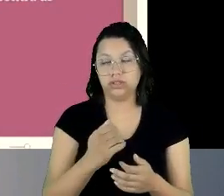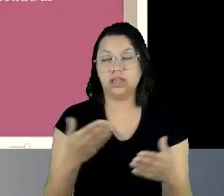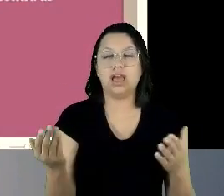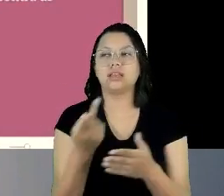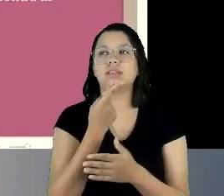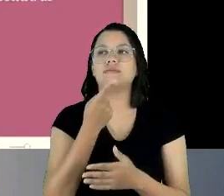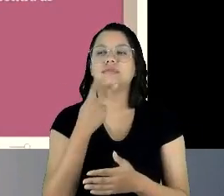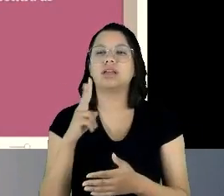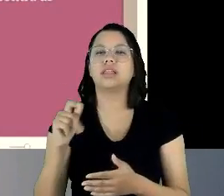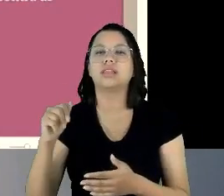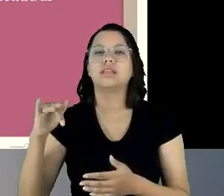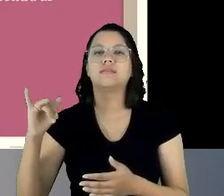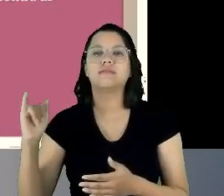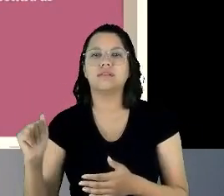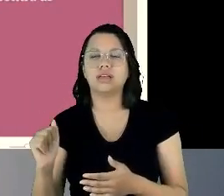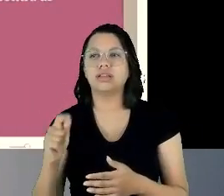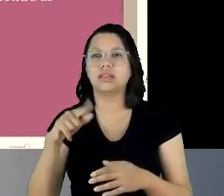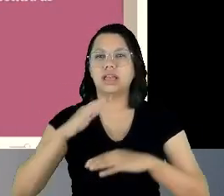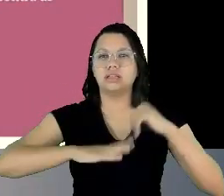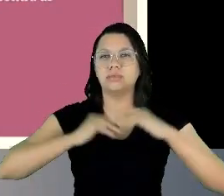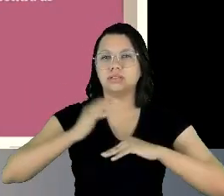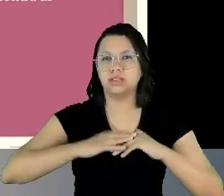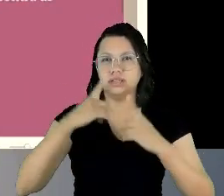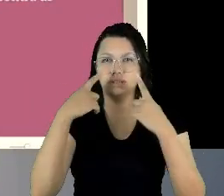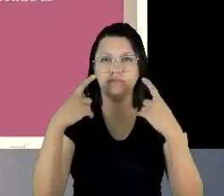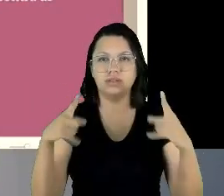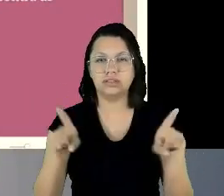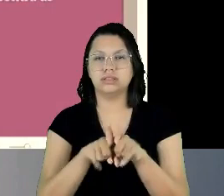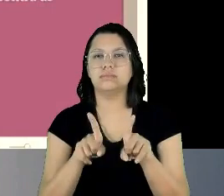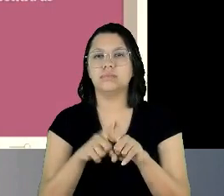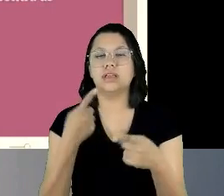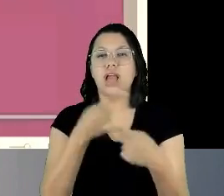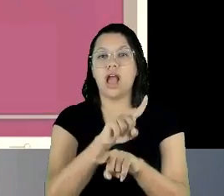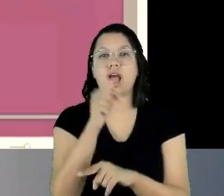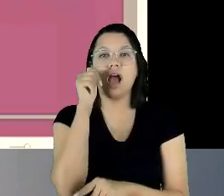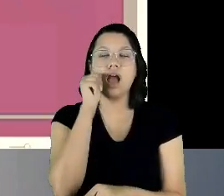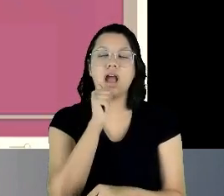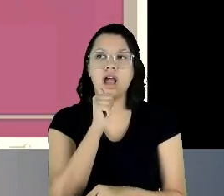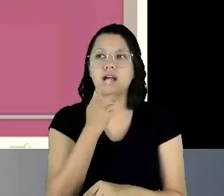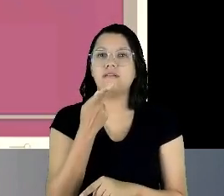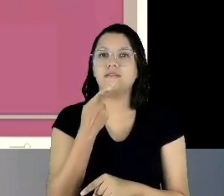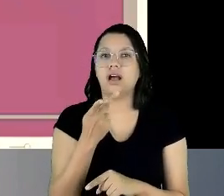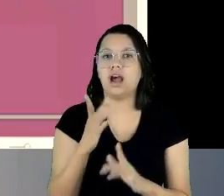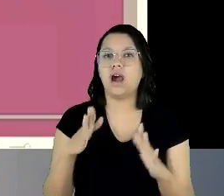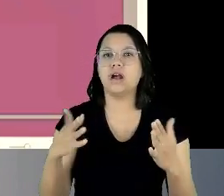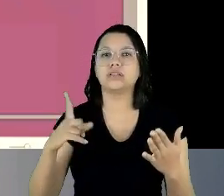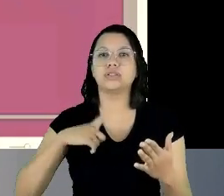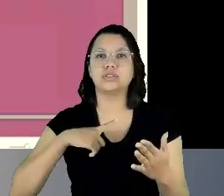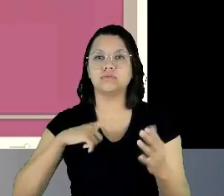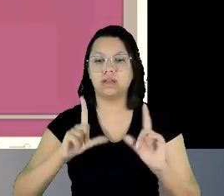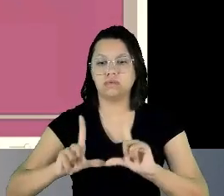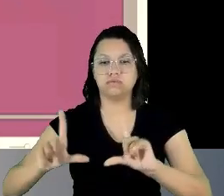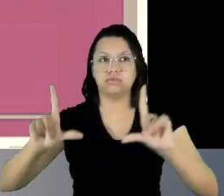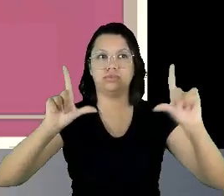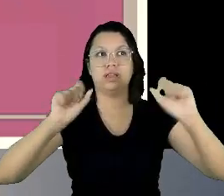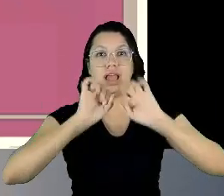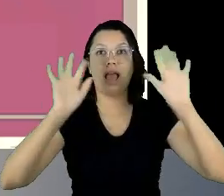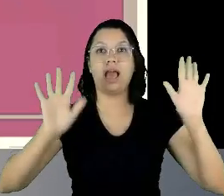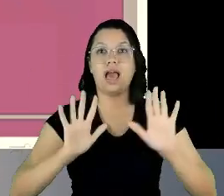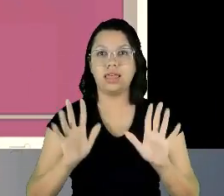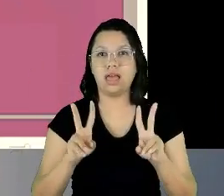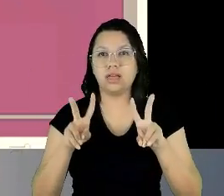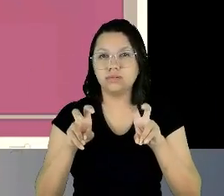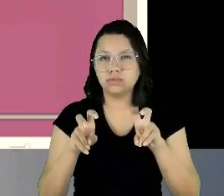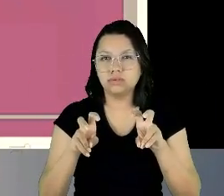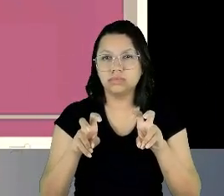Essa fala da Vânia Pazinato, que é especialista em violência também contra as mulheres, diz que quando houver um panorama claro sobre o desfecho